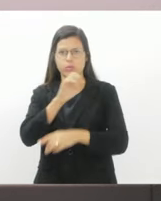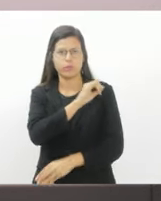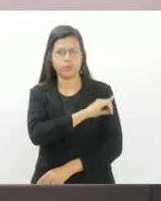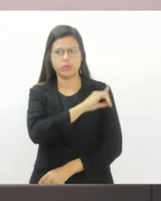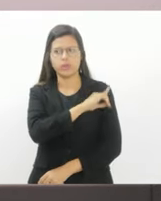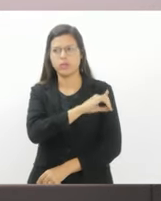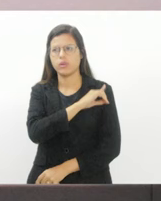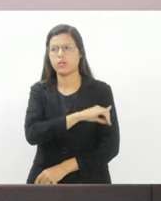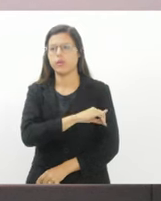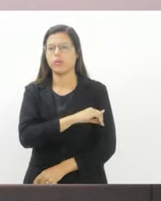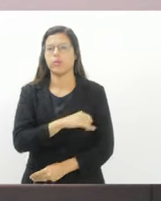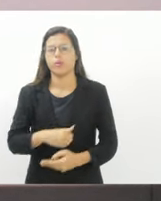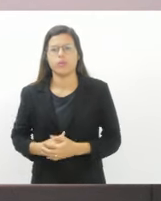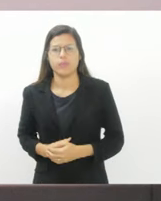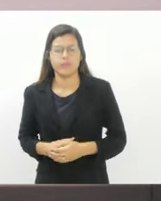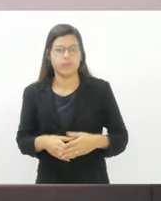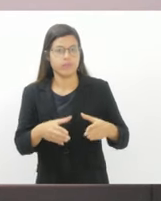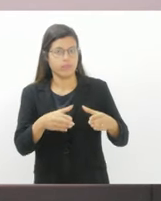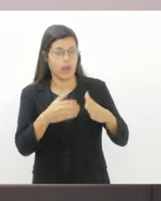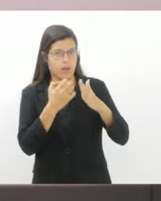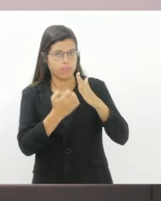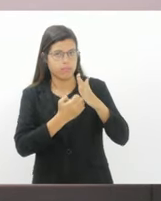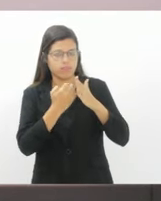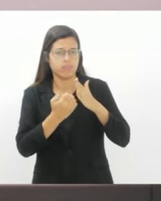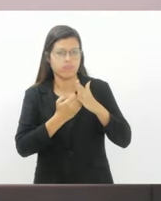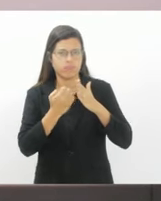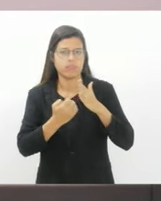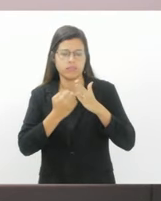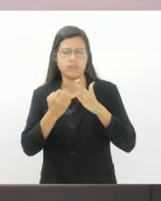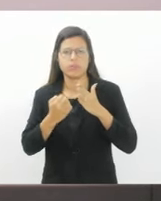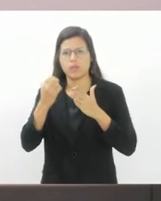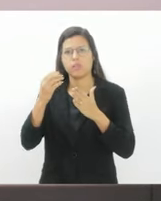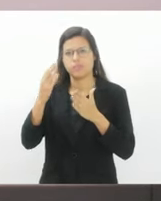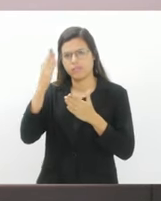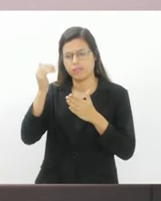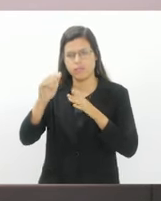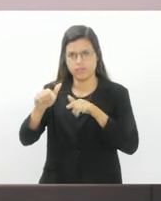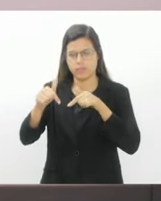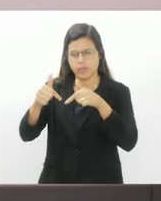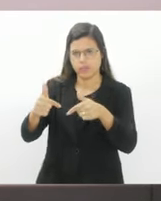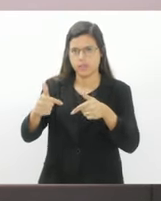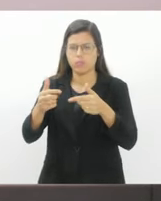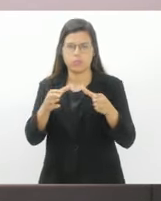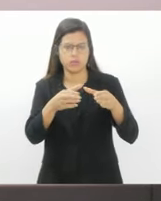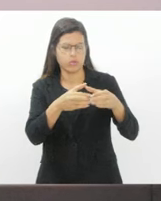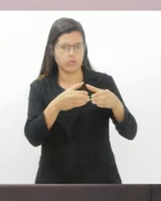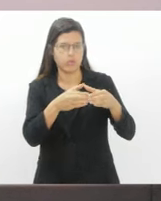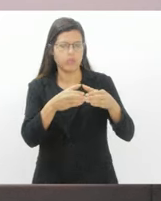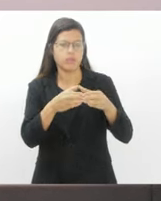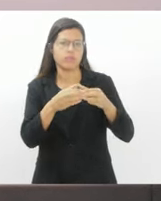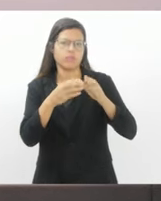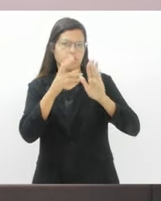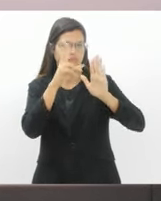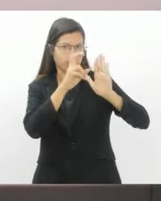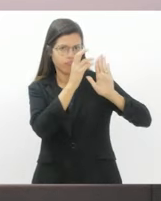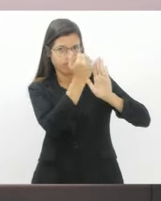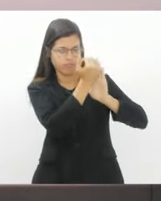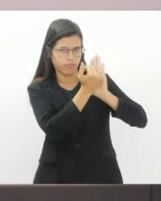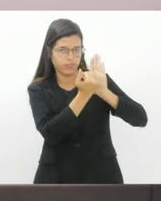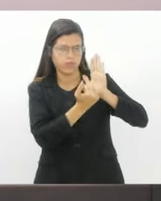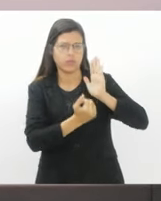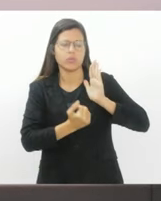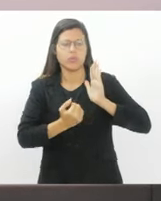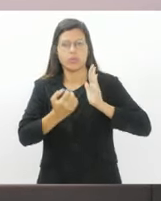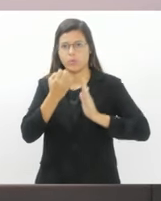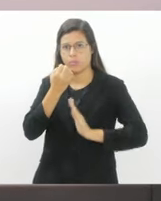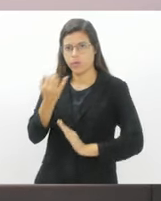Preliminarmente, a companhia reconhece a iniciativa desta comissão em trazer como pauta um tema de expressiva